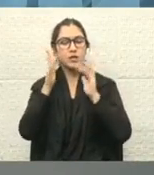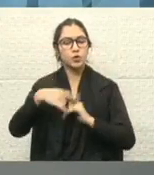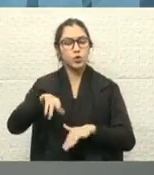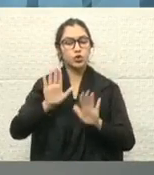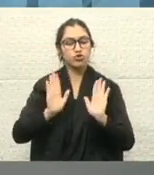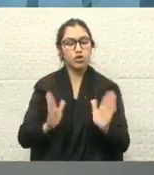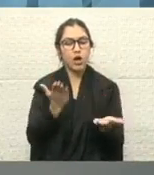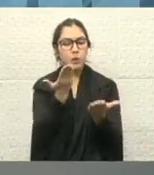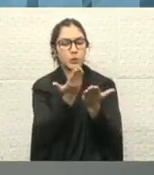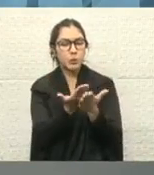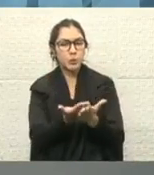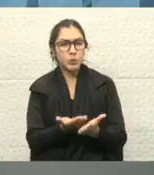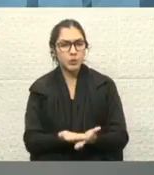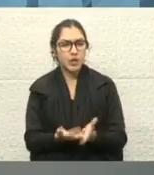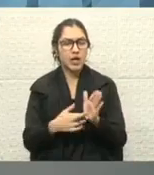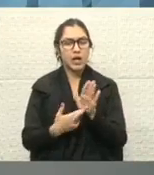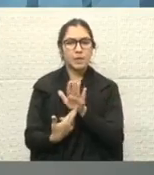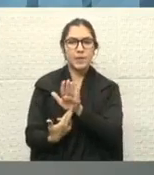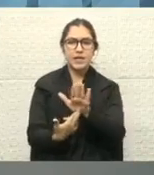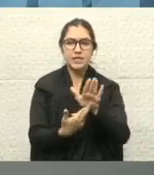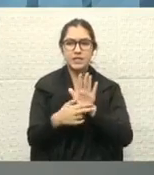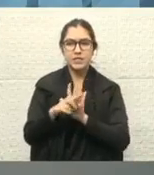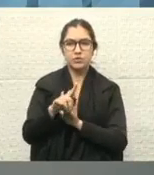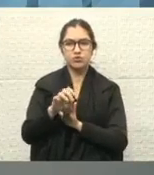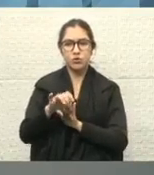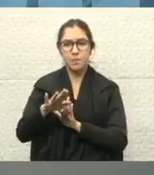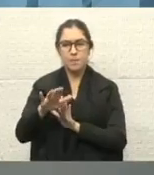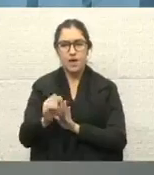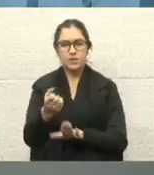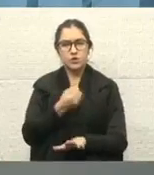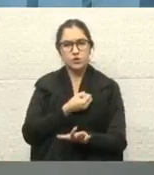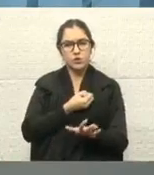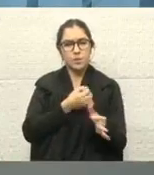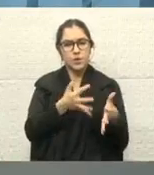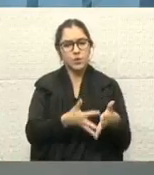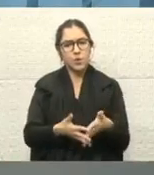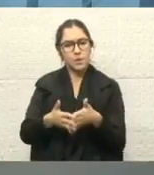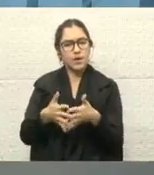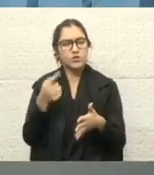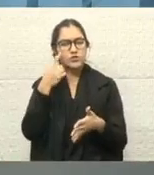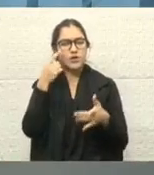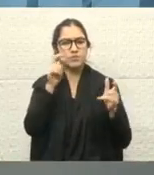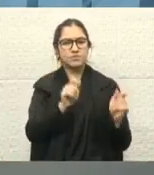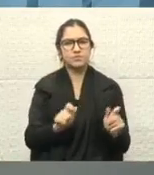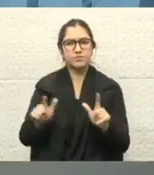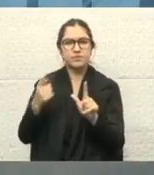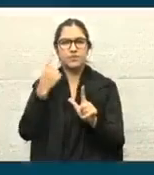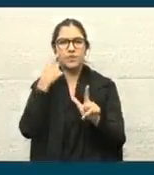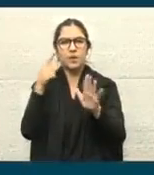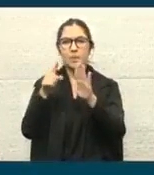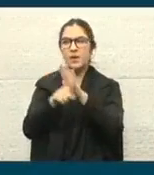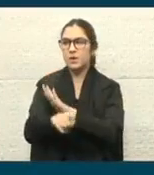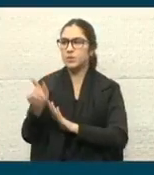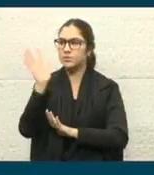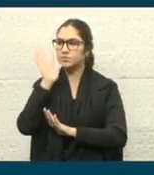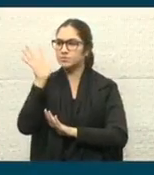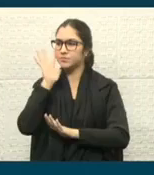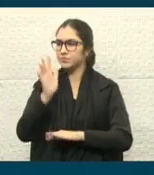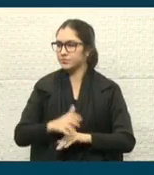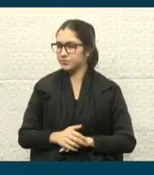já estudamos na representação geométrica dos números complexos, vamos ao quadro para uma questão para